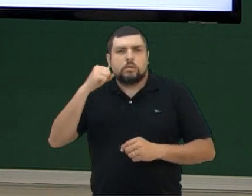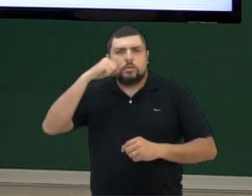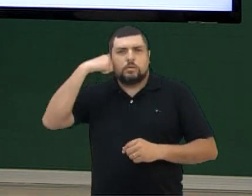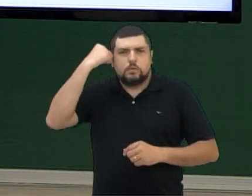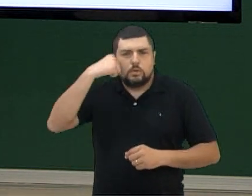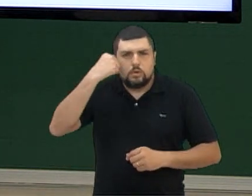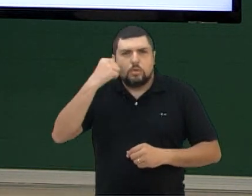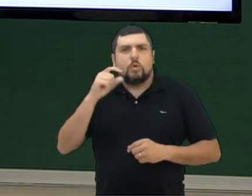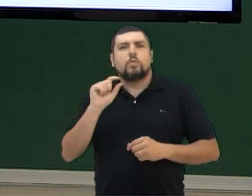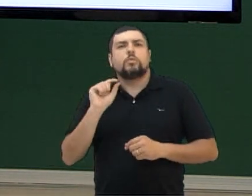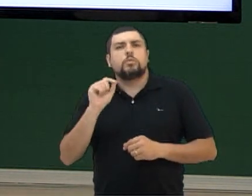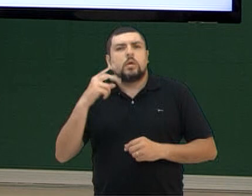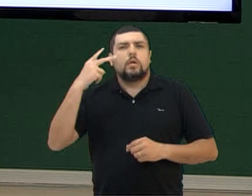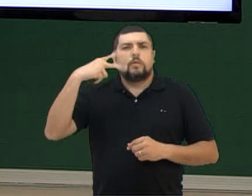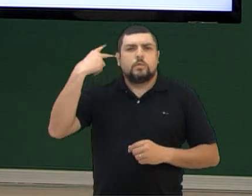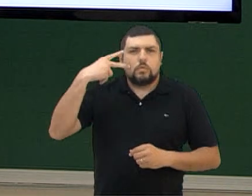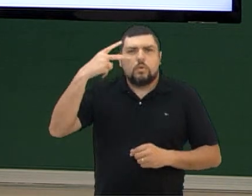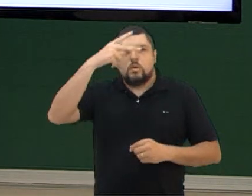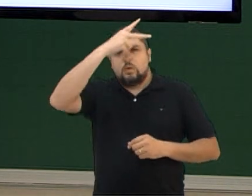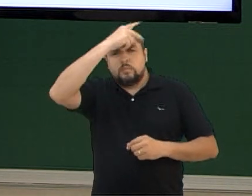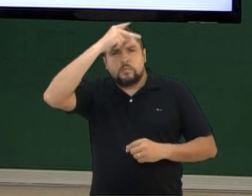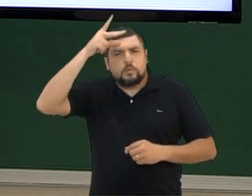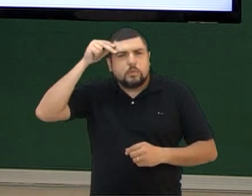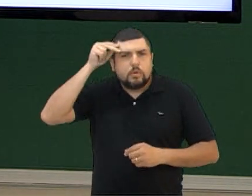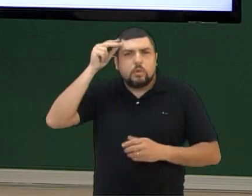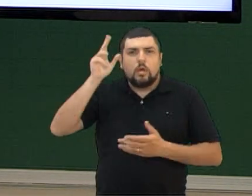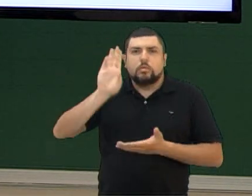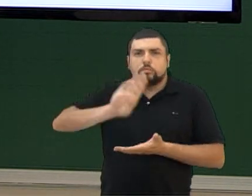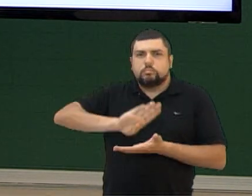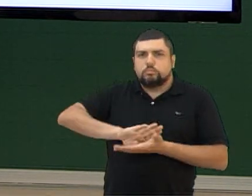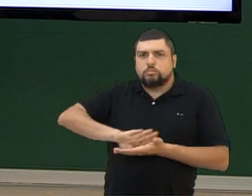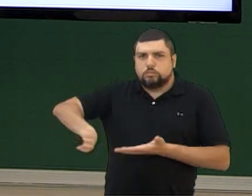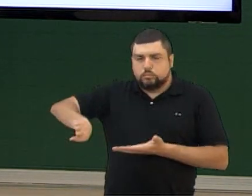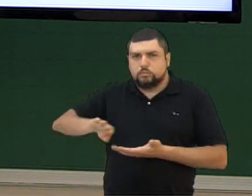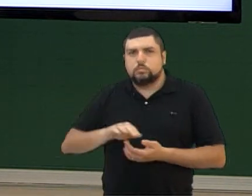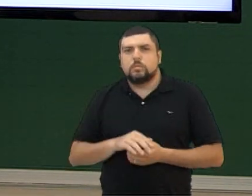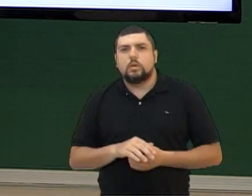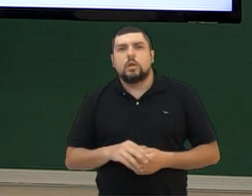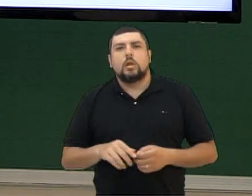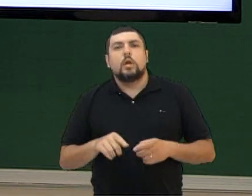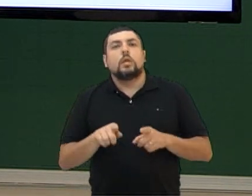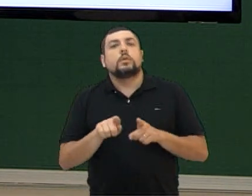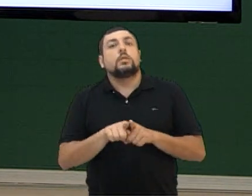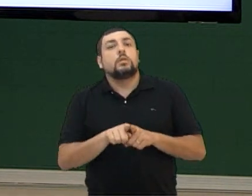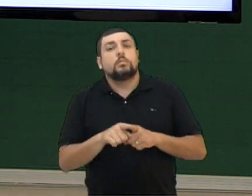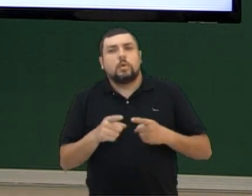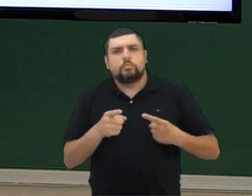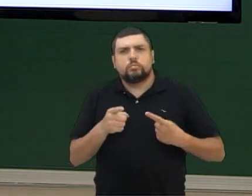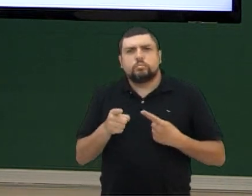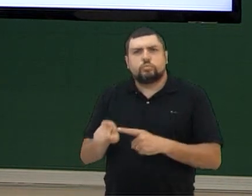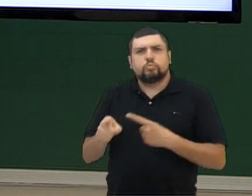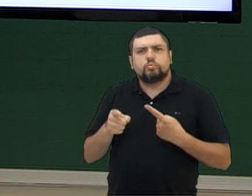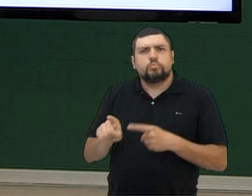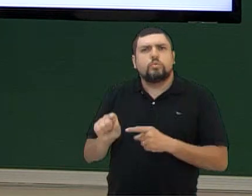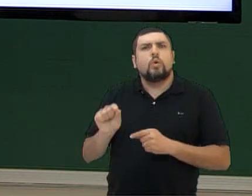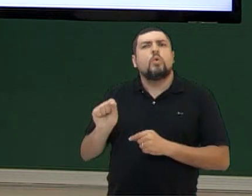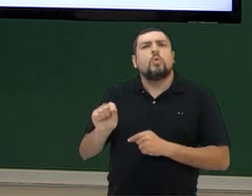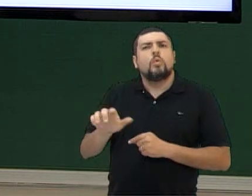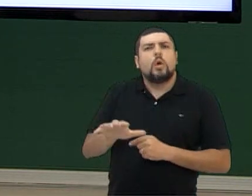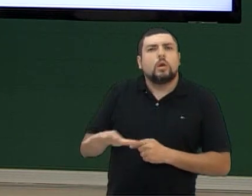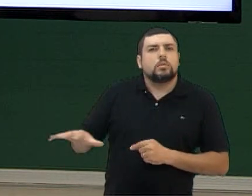de vereadores, de prefeitos, esses mandatos eles foram cassados, e a perseguição e a vigilância aos